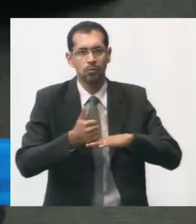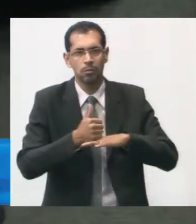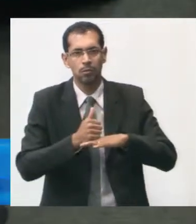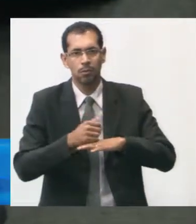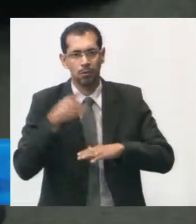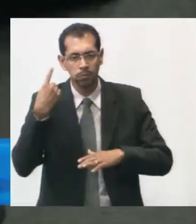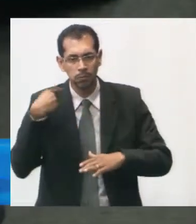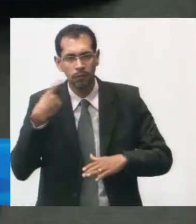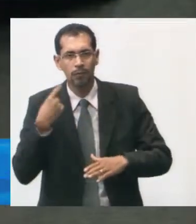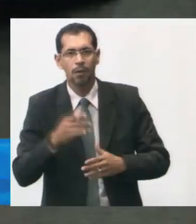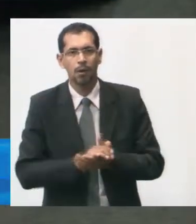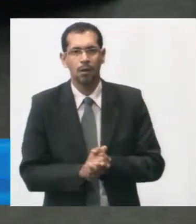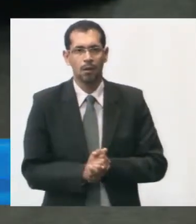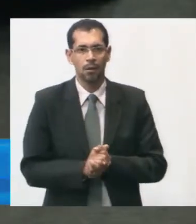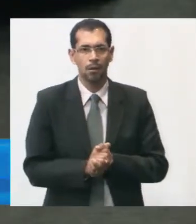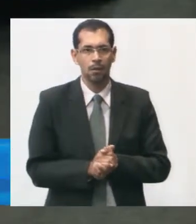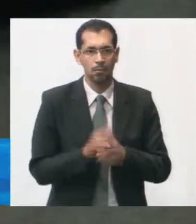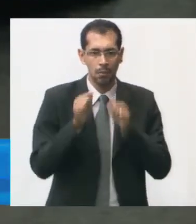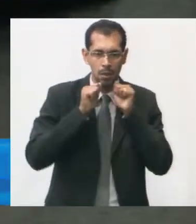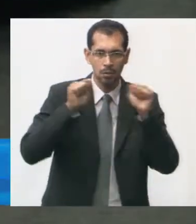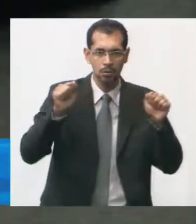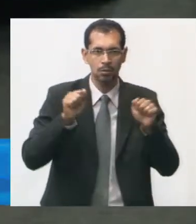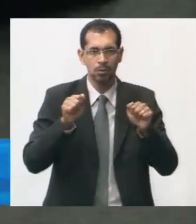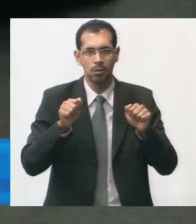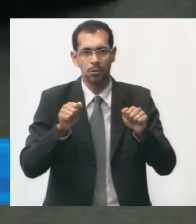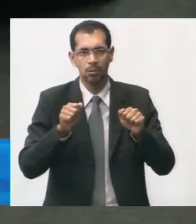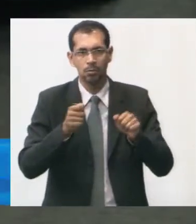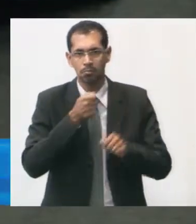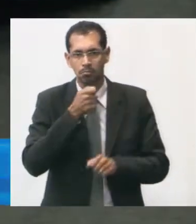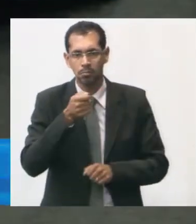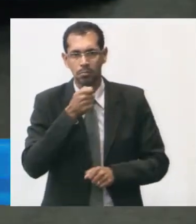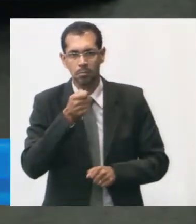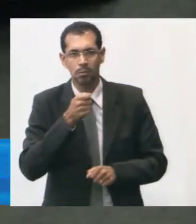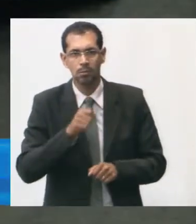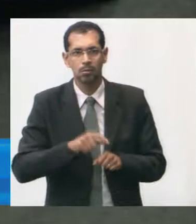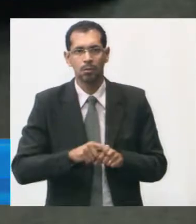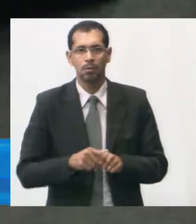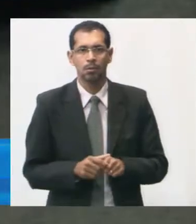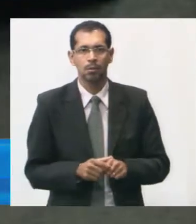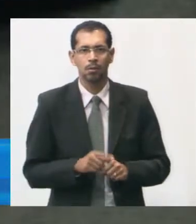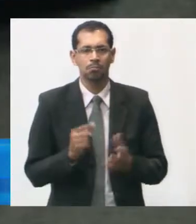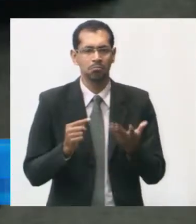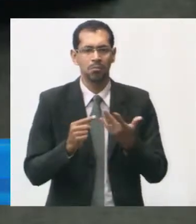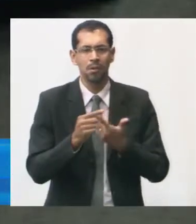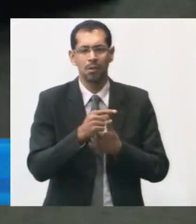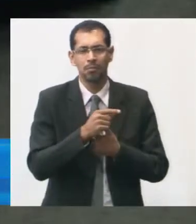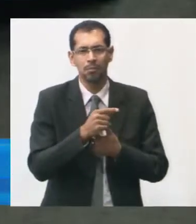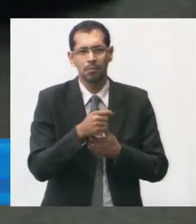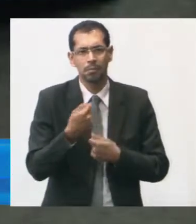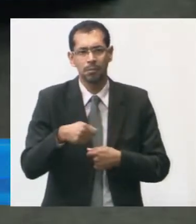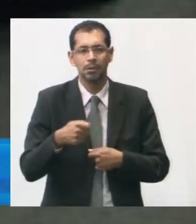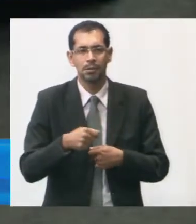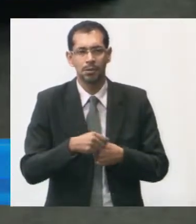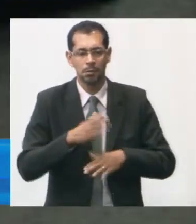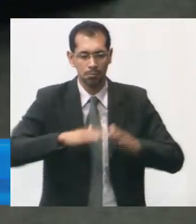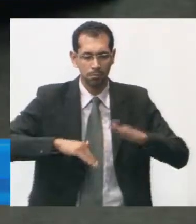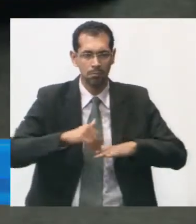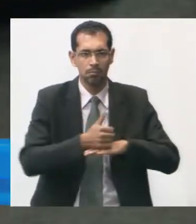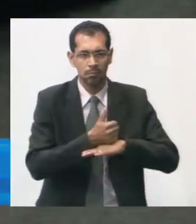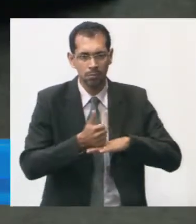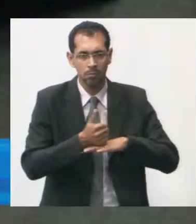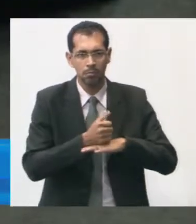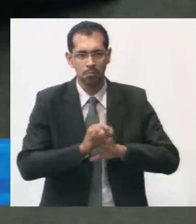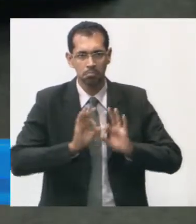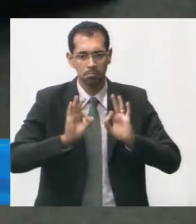social, alguém da área de mídias, para que todo o gabinete tenha sua qualificação mínima necessária, que também